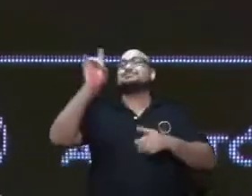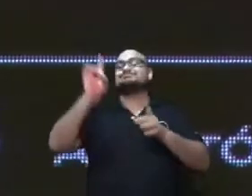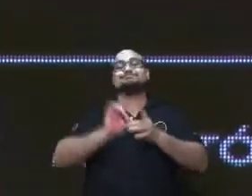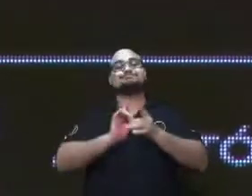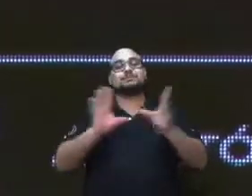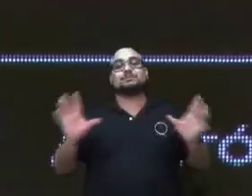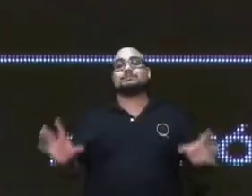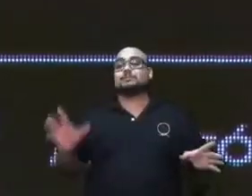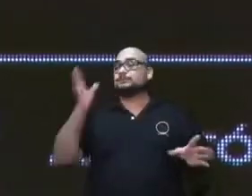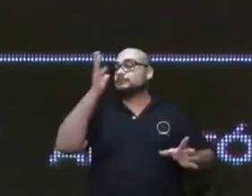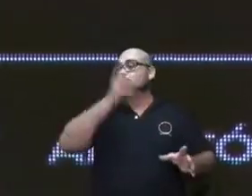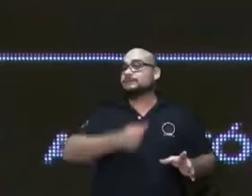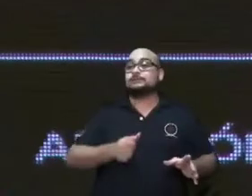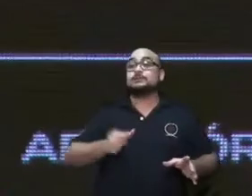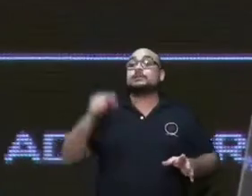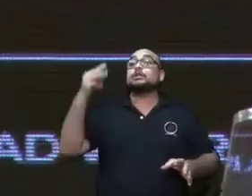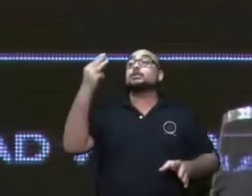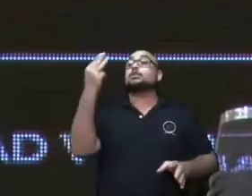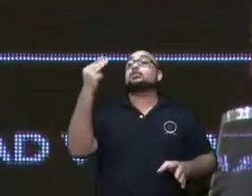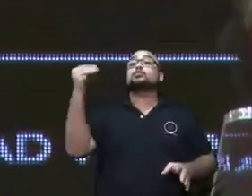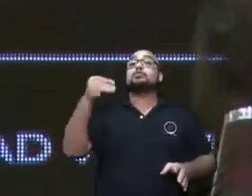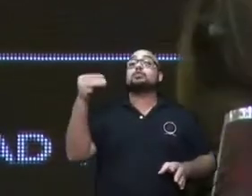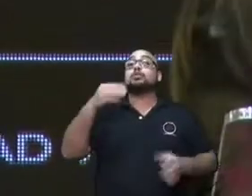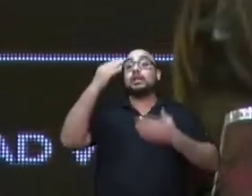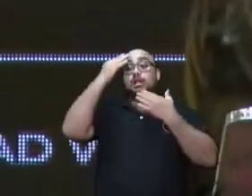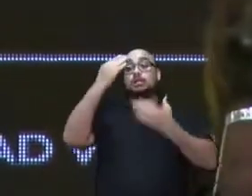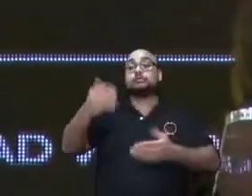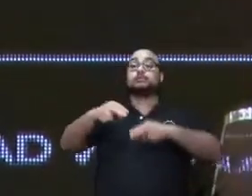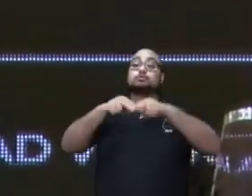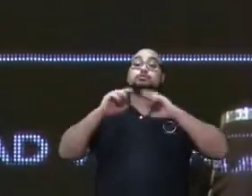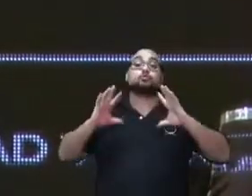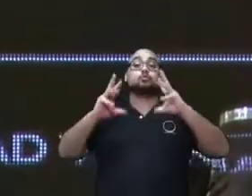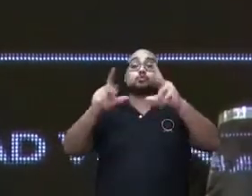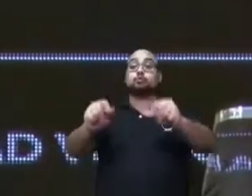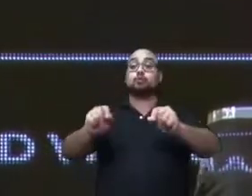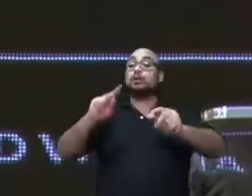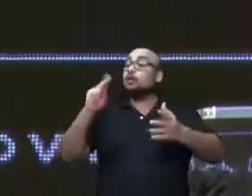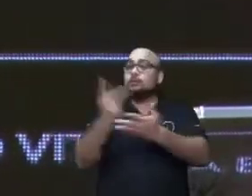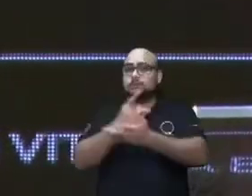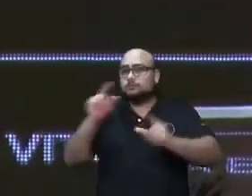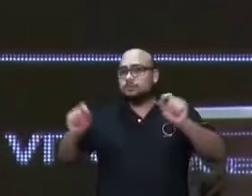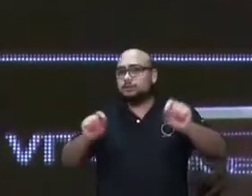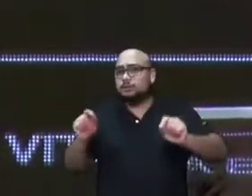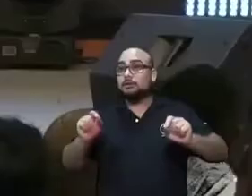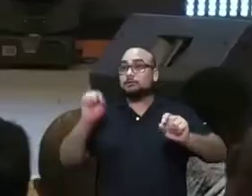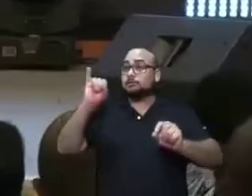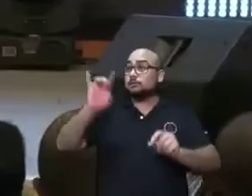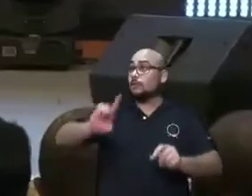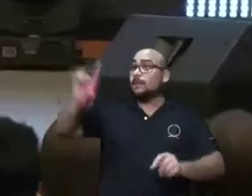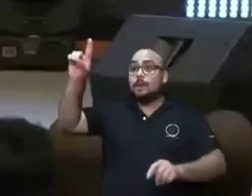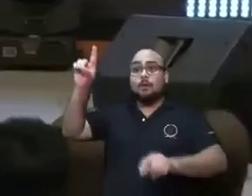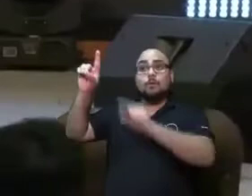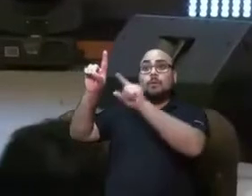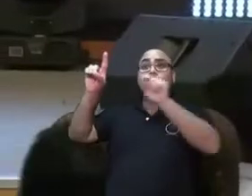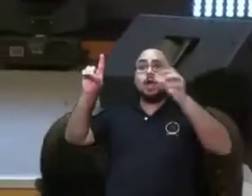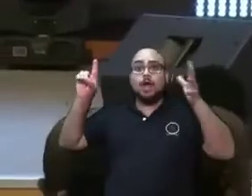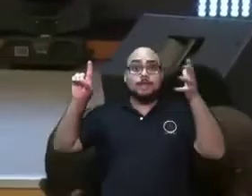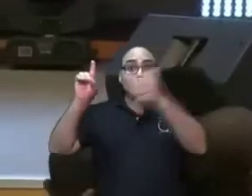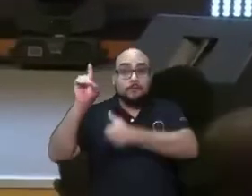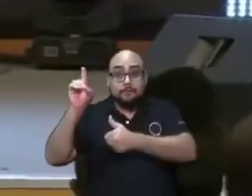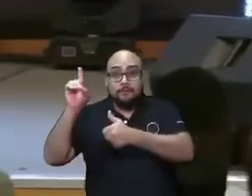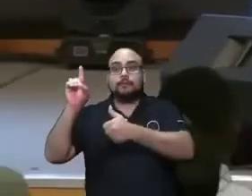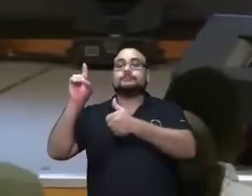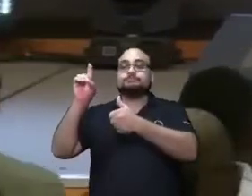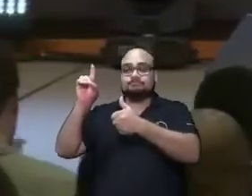para agradecer por tudo que não aconteceu, porque Deus não deixou. Isso, adore, adore, adore por quem não quis casar com